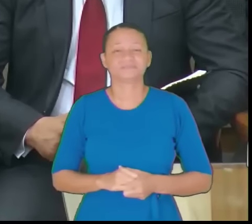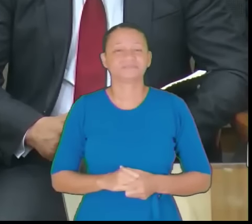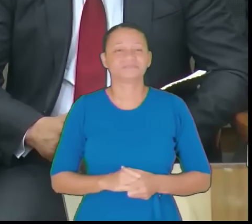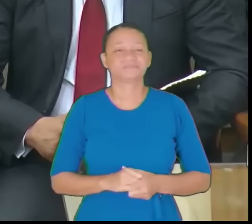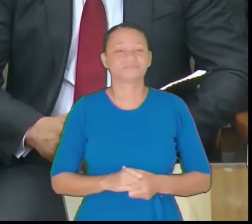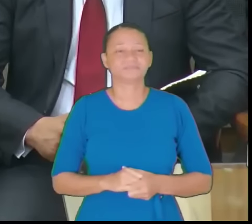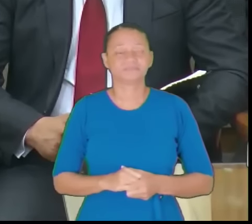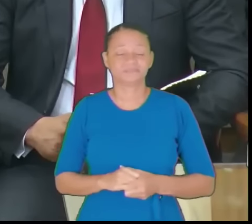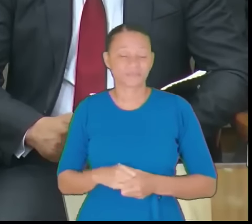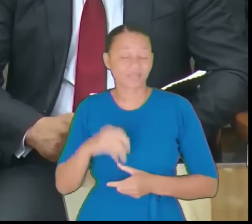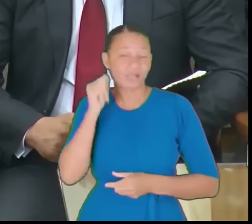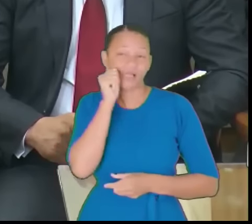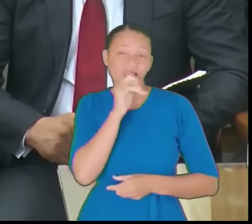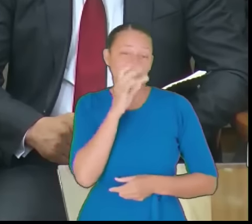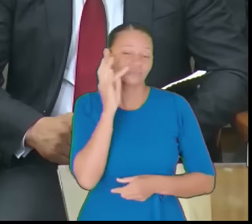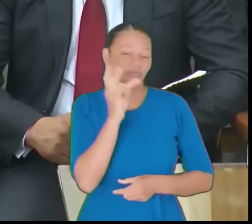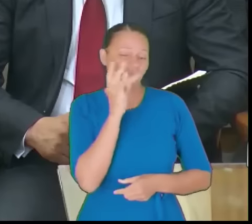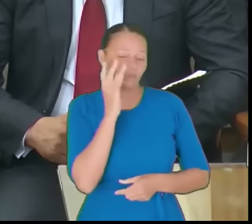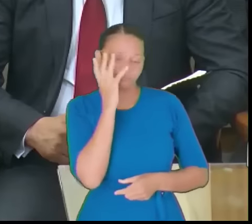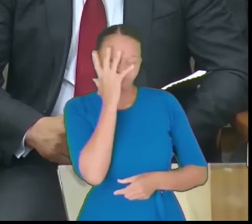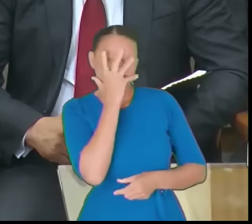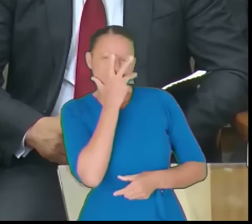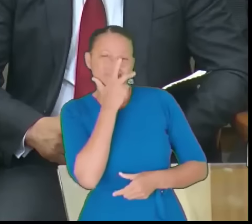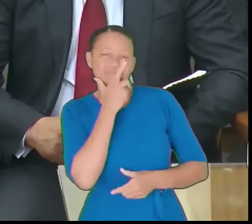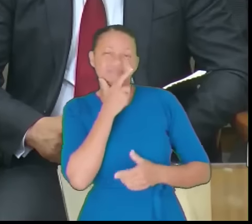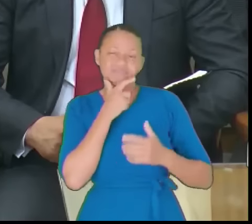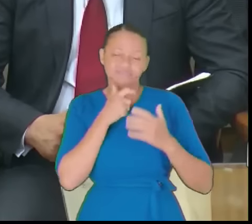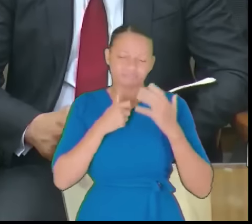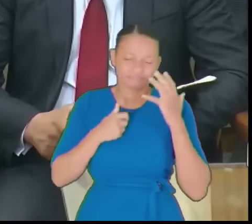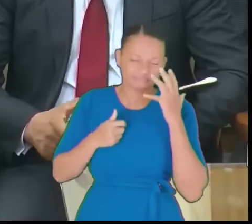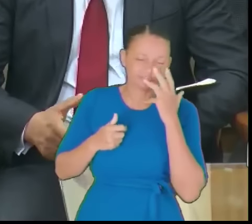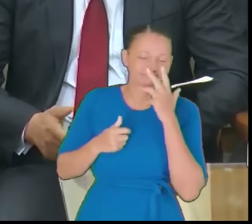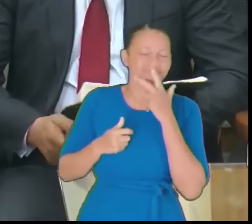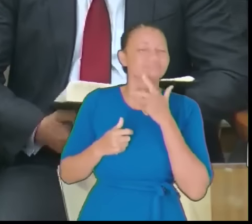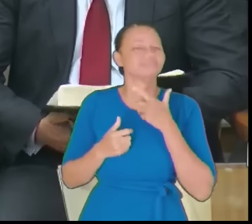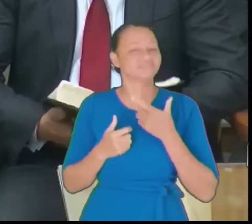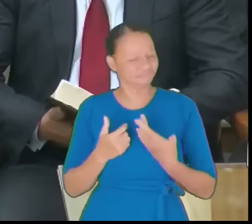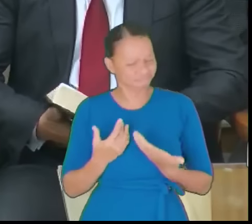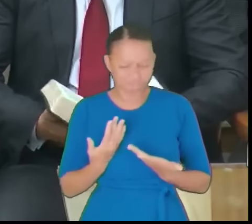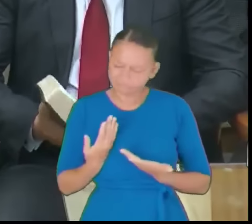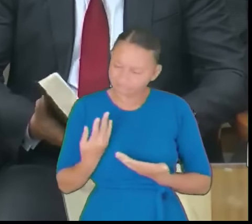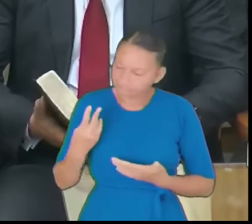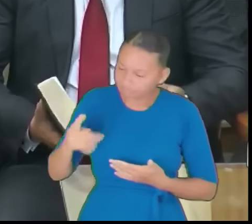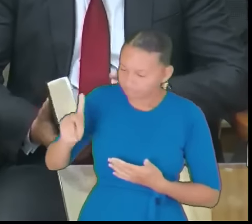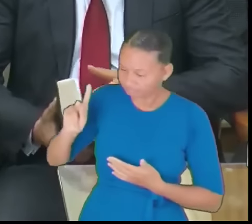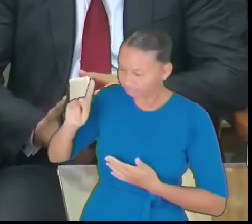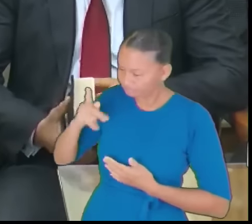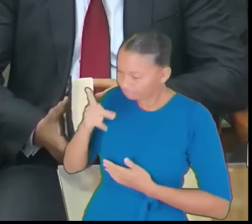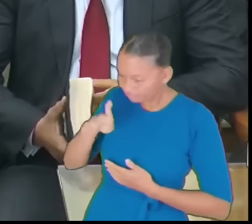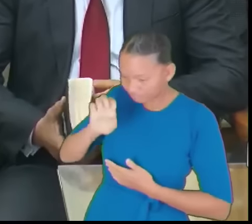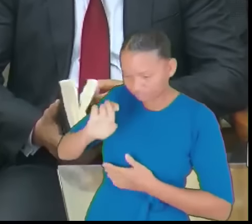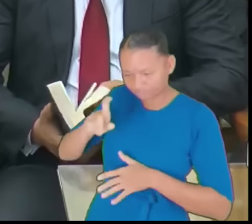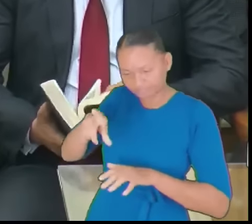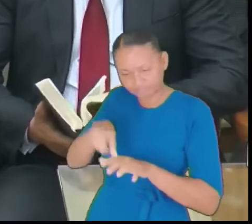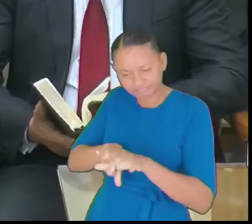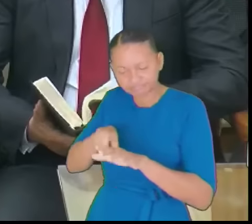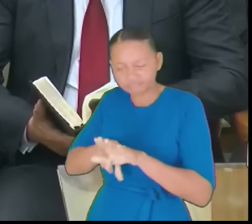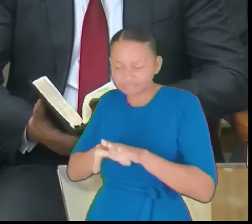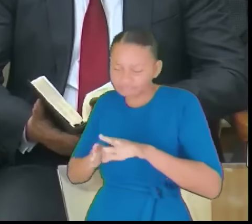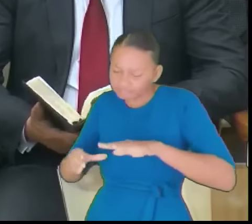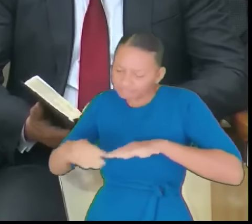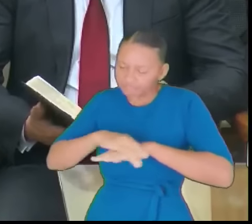Aí a noiva ficou bonita e disseram: quão bonitos, quão belos são os teus pés no sapato. Aí começa a dizer: